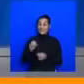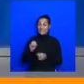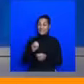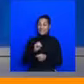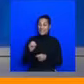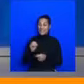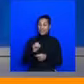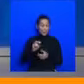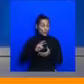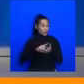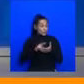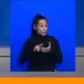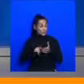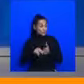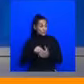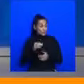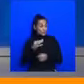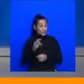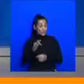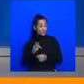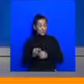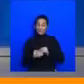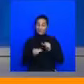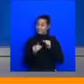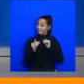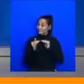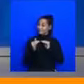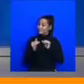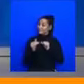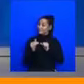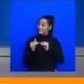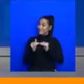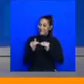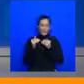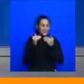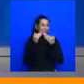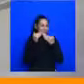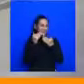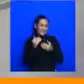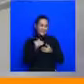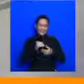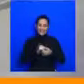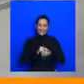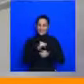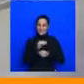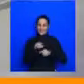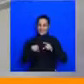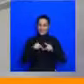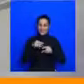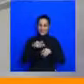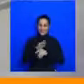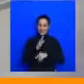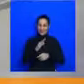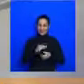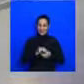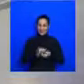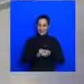07. Auditores, confirmam? Sim, confirmo. Sim, confirmo. Obrigado. Sorteio validado.